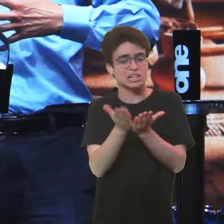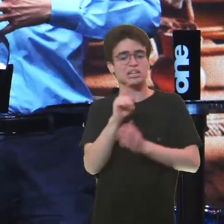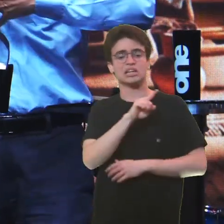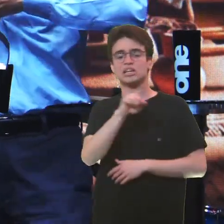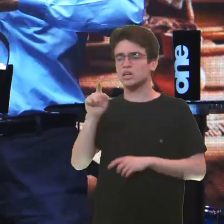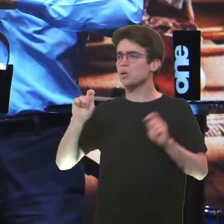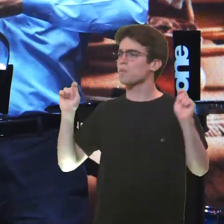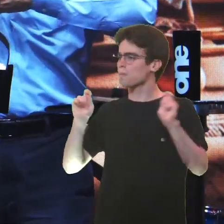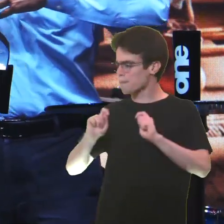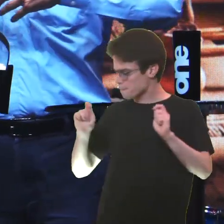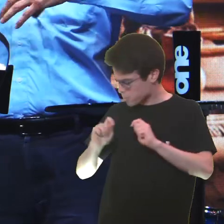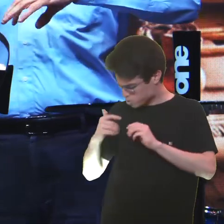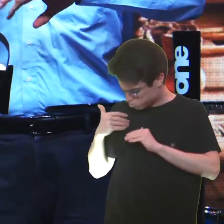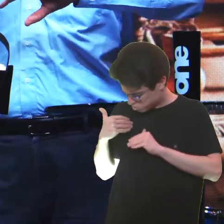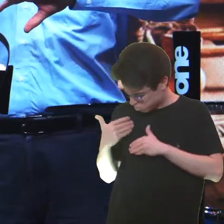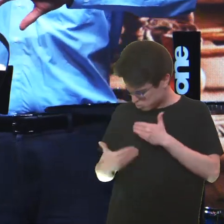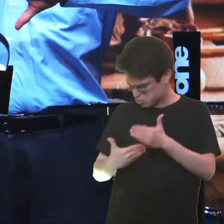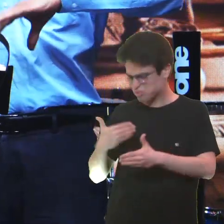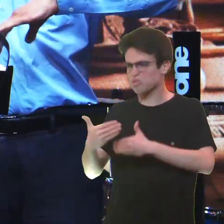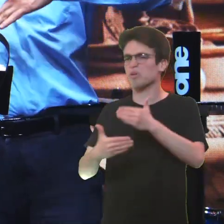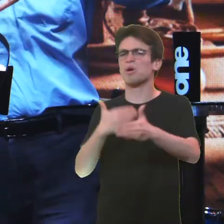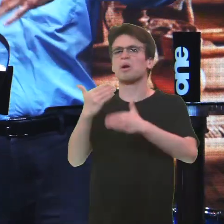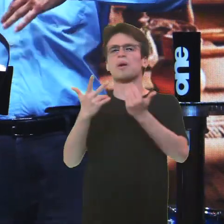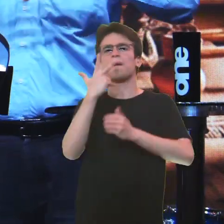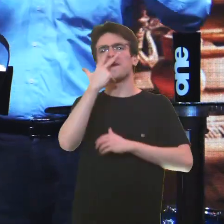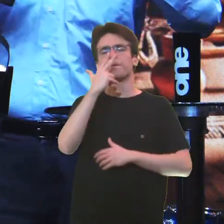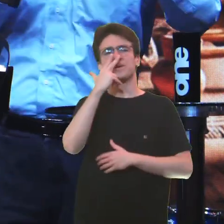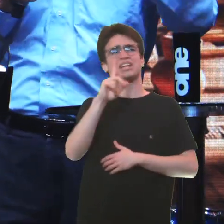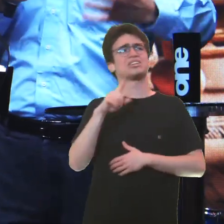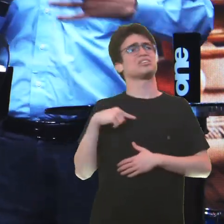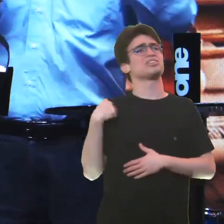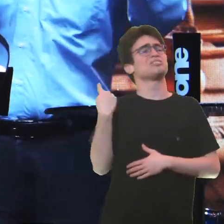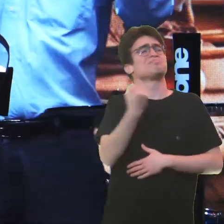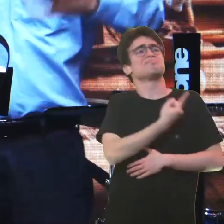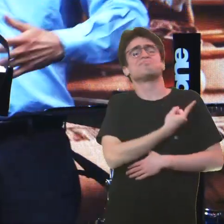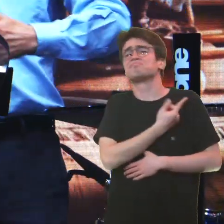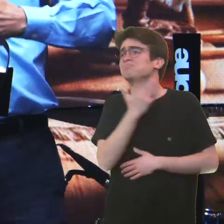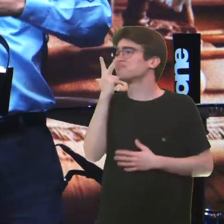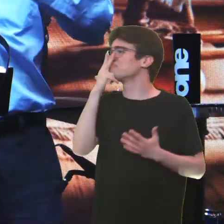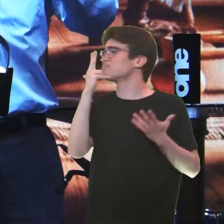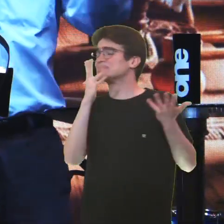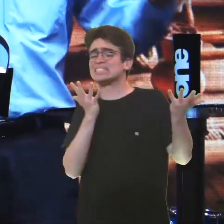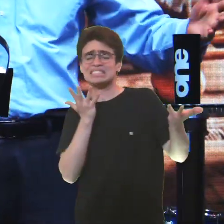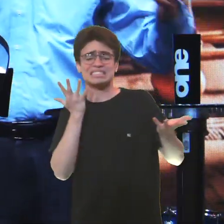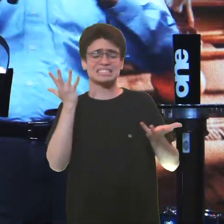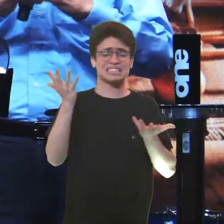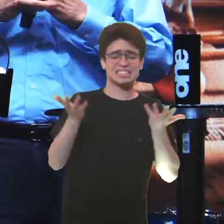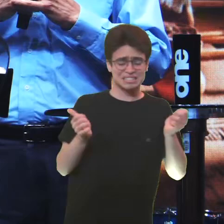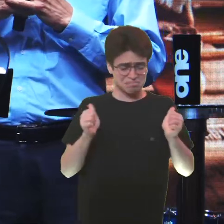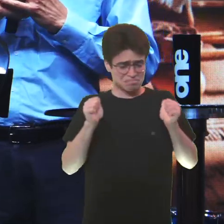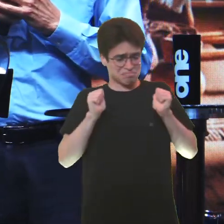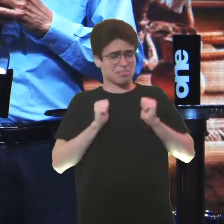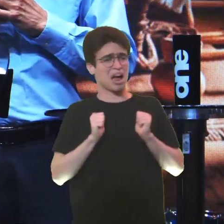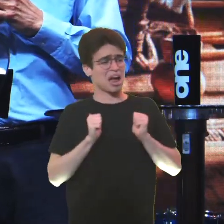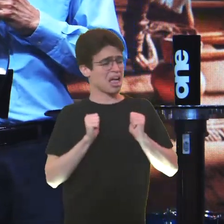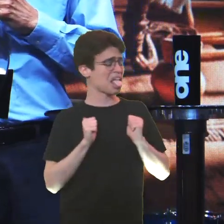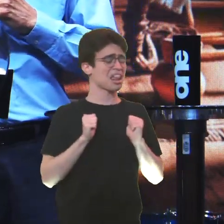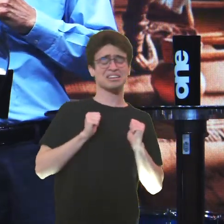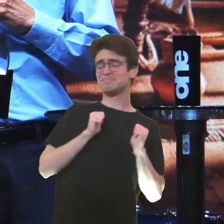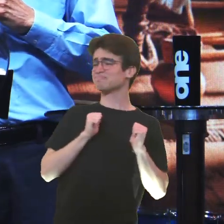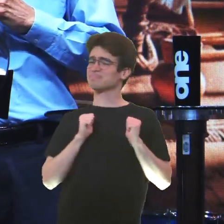actitud desenvolvamos uma atitude muy despectiva hacia las ciudades donde vivimos.